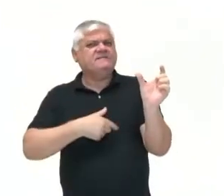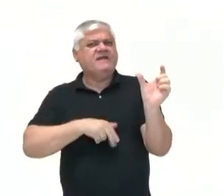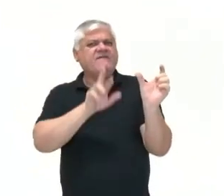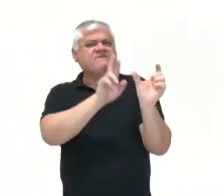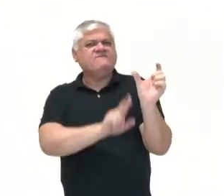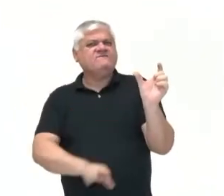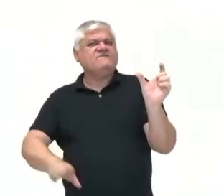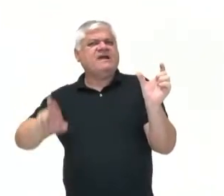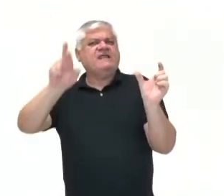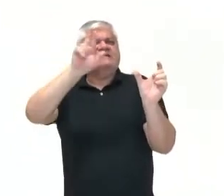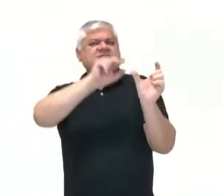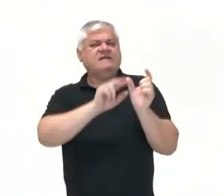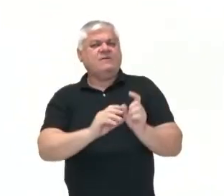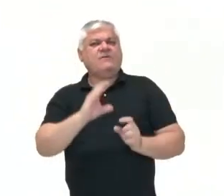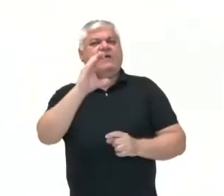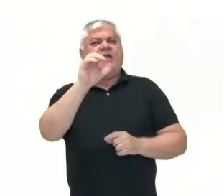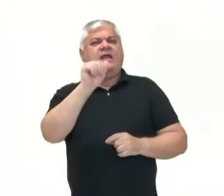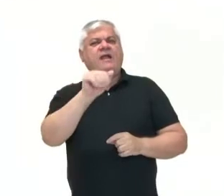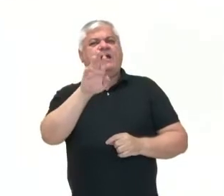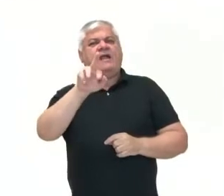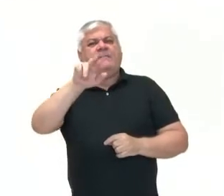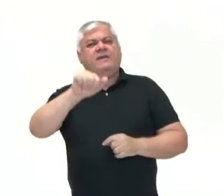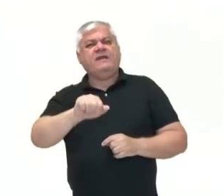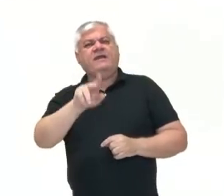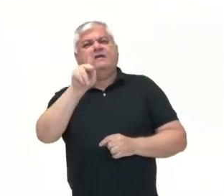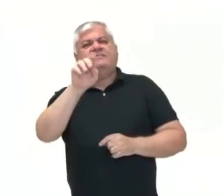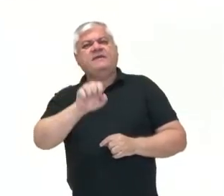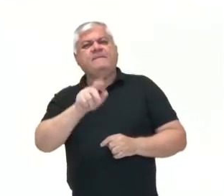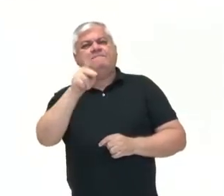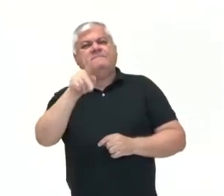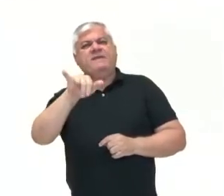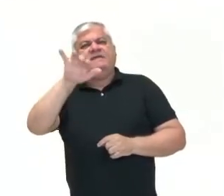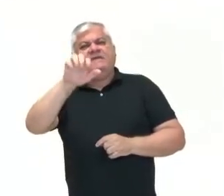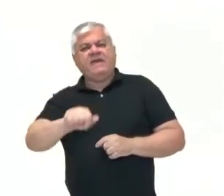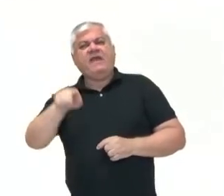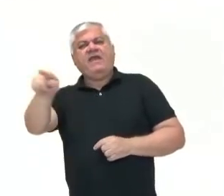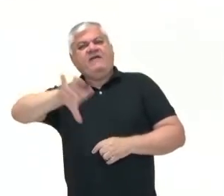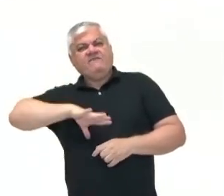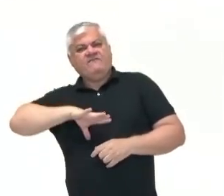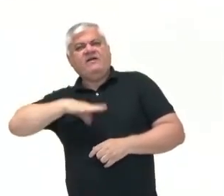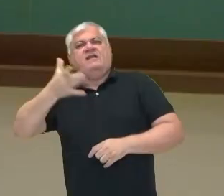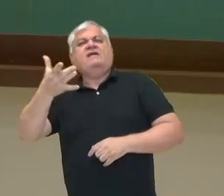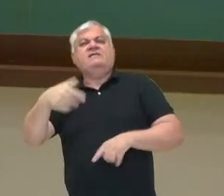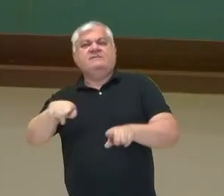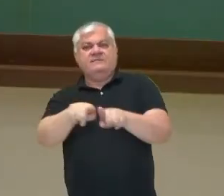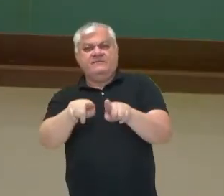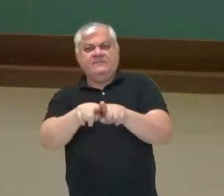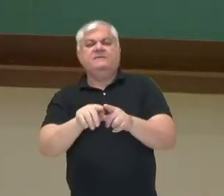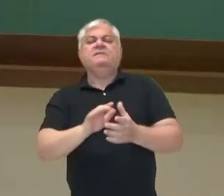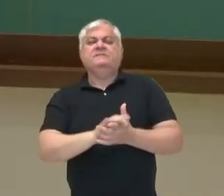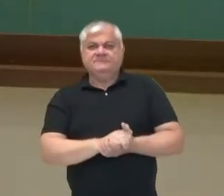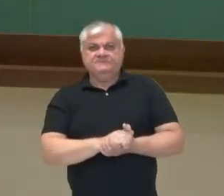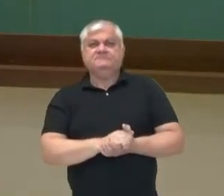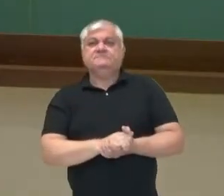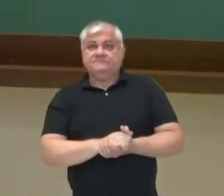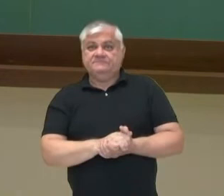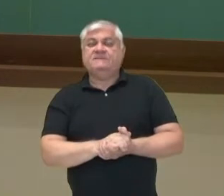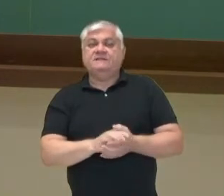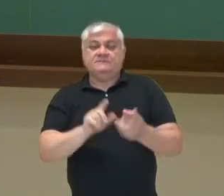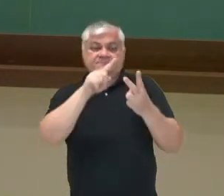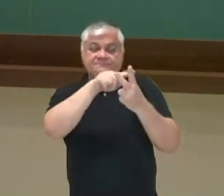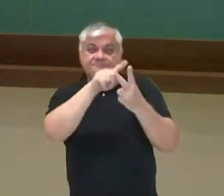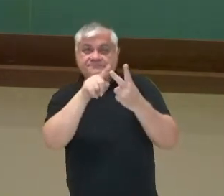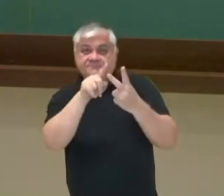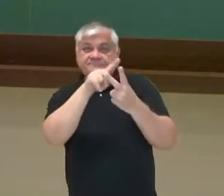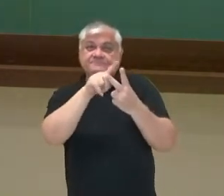cabra de peia, também usada para indicar a valentia do nordestino, né? Então, existem